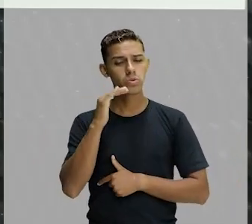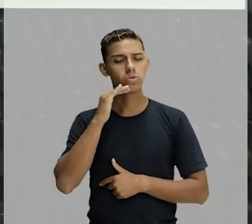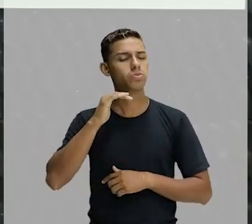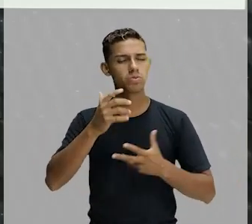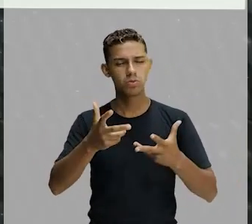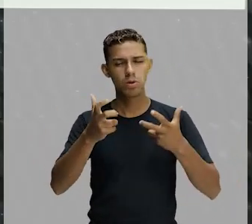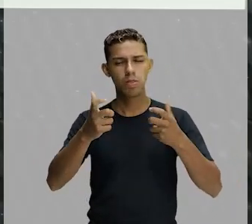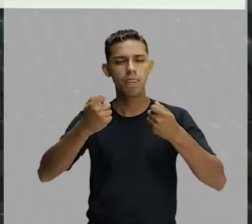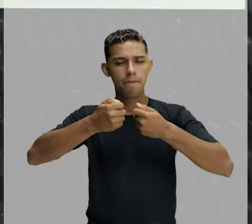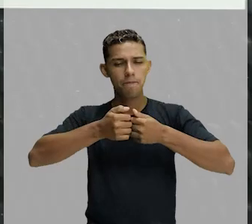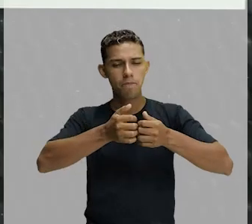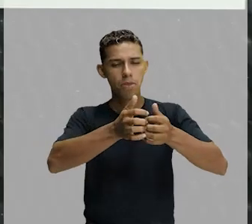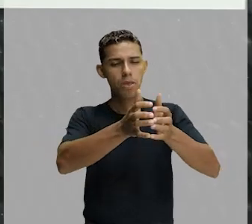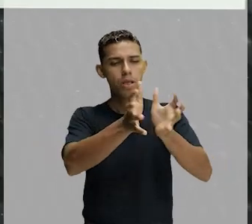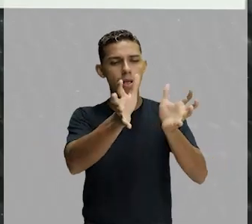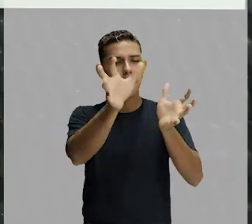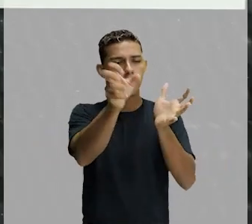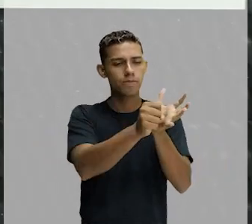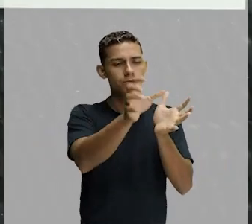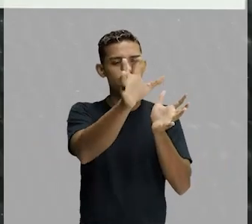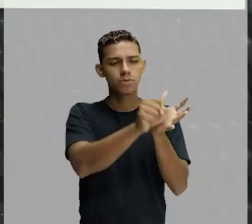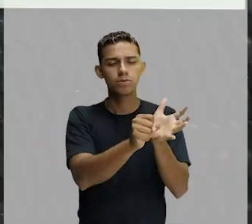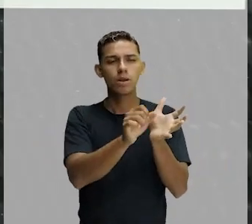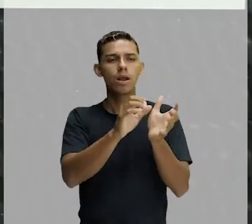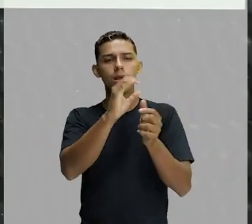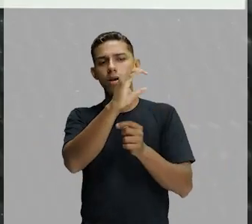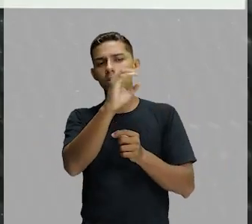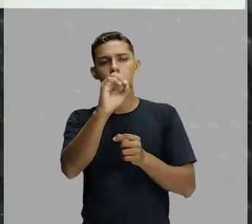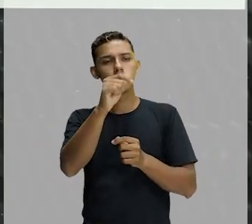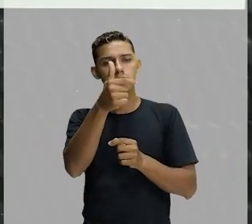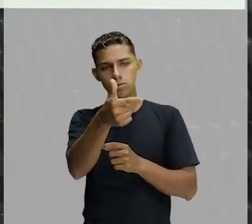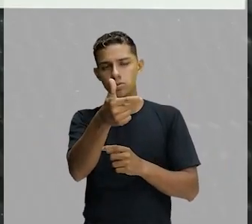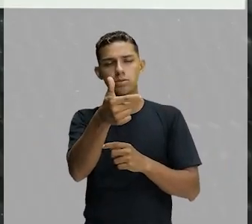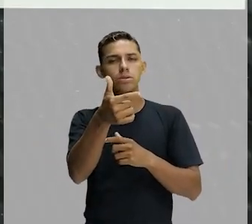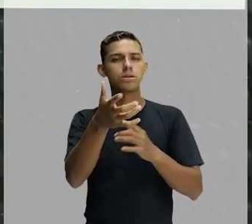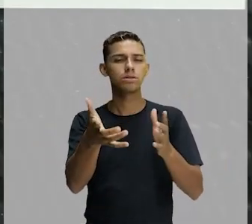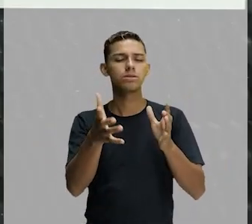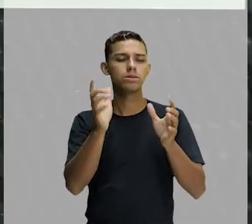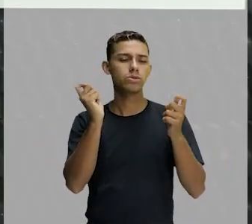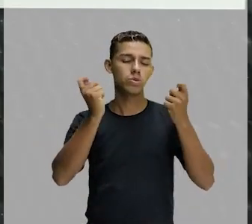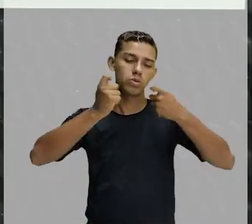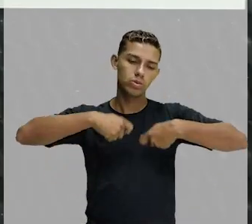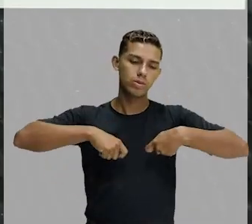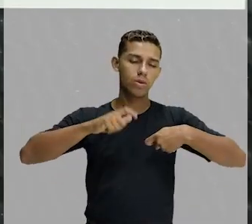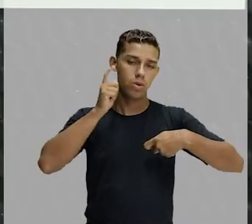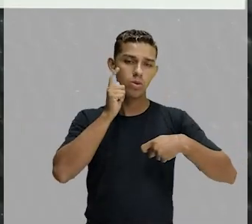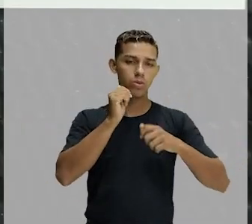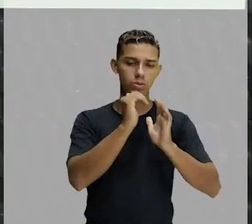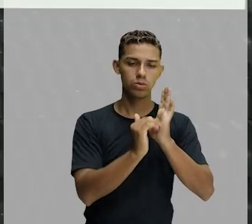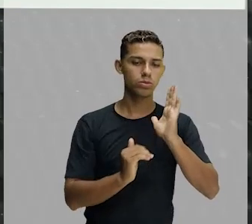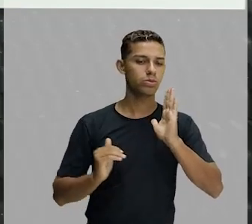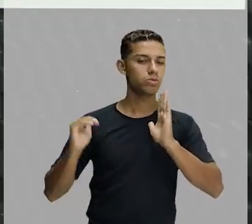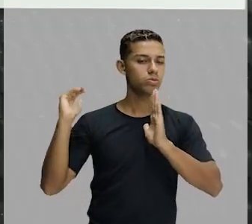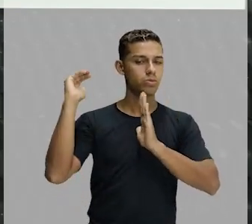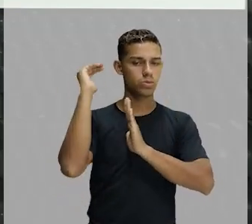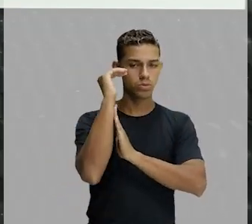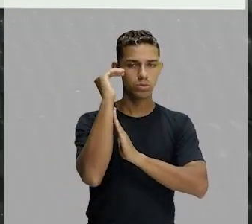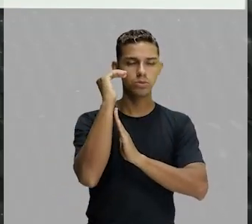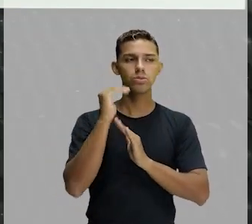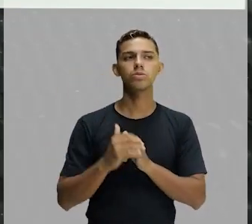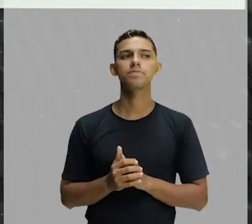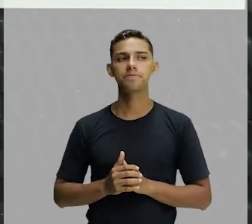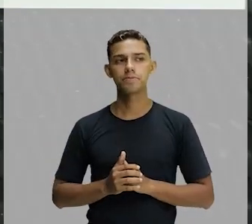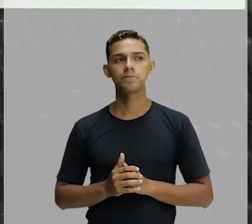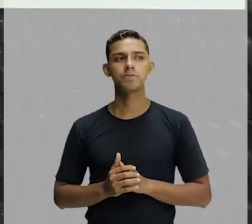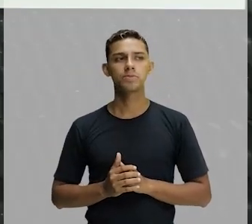os estômatos para receber mais gás carbônico e assim essa concentração de gás carbônico possa ser aumentada. Agora,